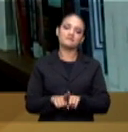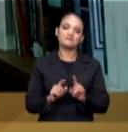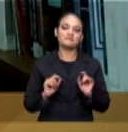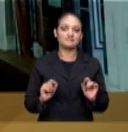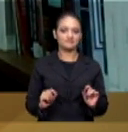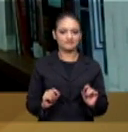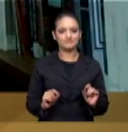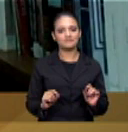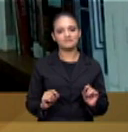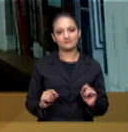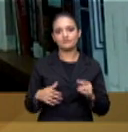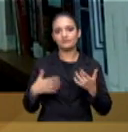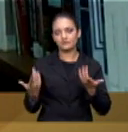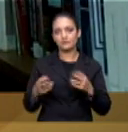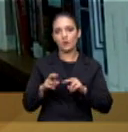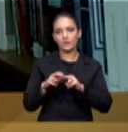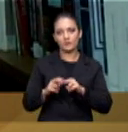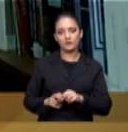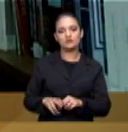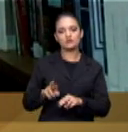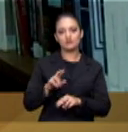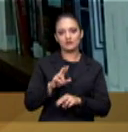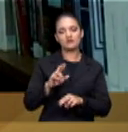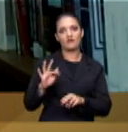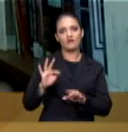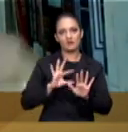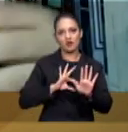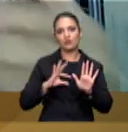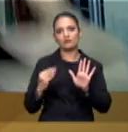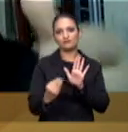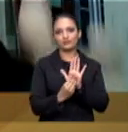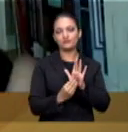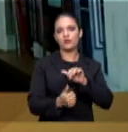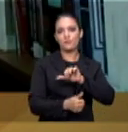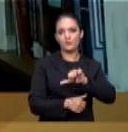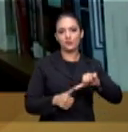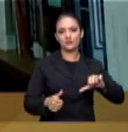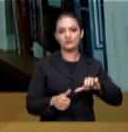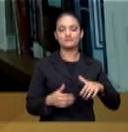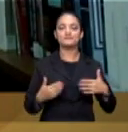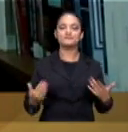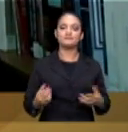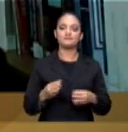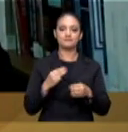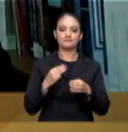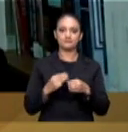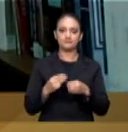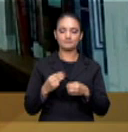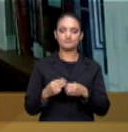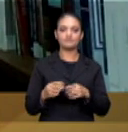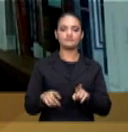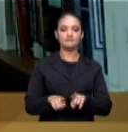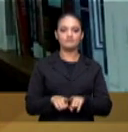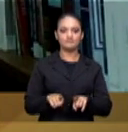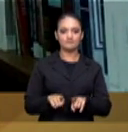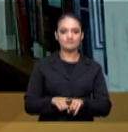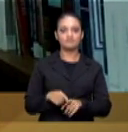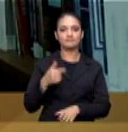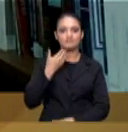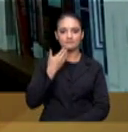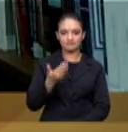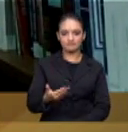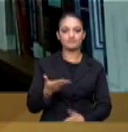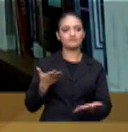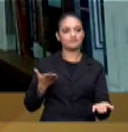aspecto o parecer, o entendimento da Receita Federal colide. Portanto, excelências, os municípios também entendem pelo provimento